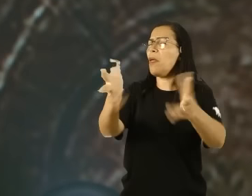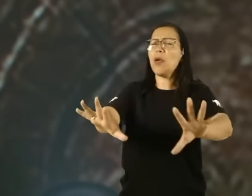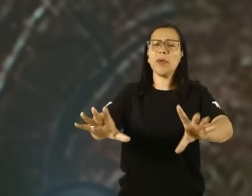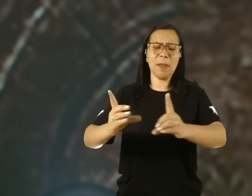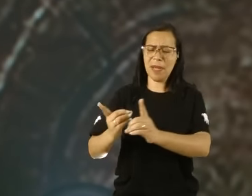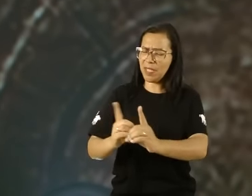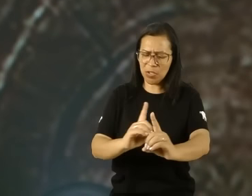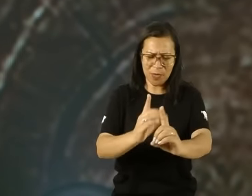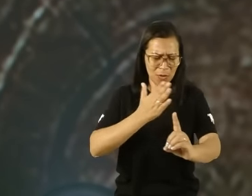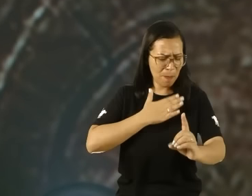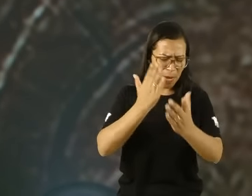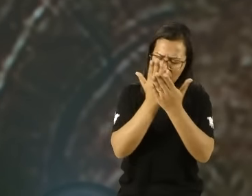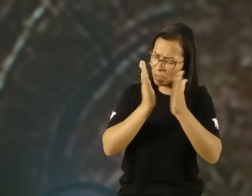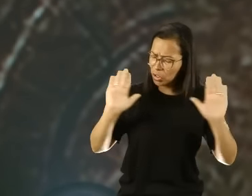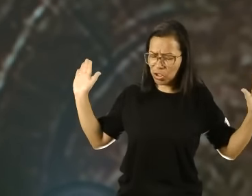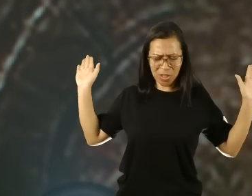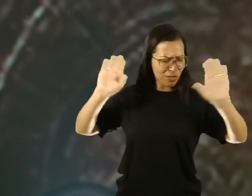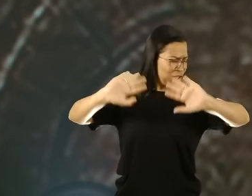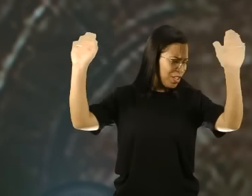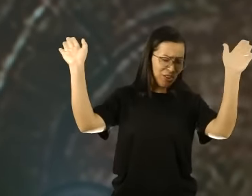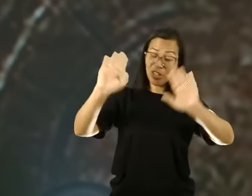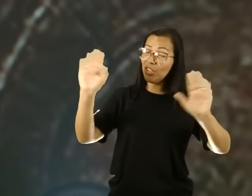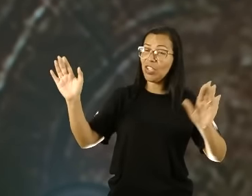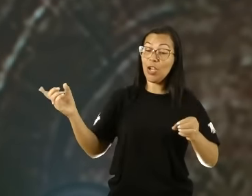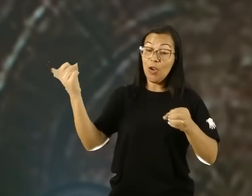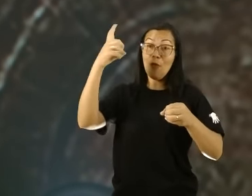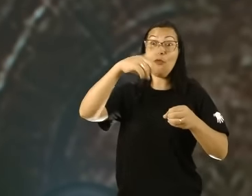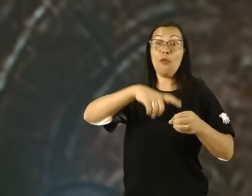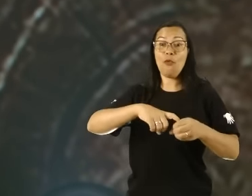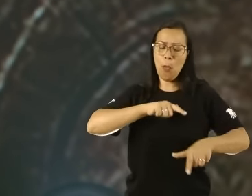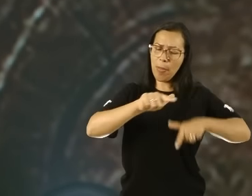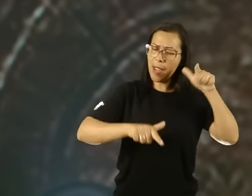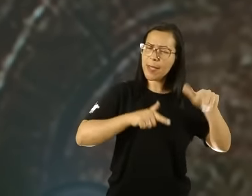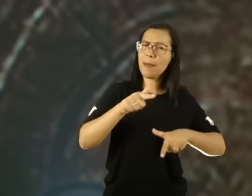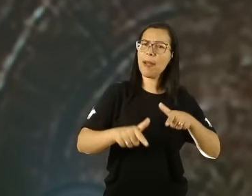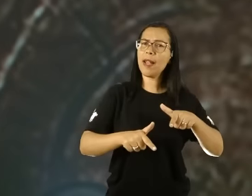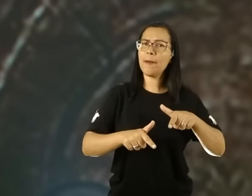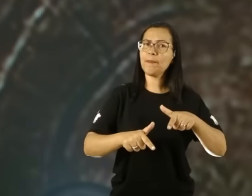quando a vida me machuca, eu quero um lugar seguro.